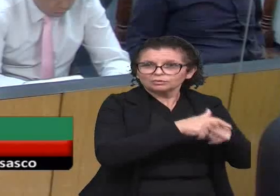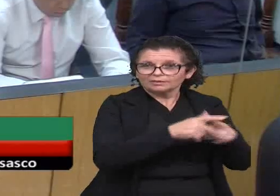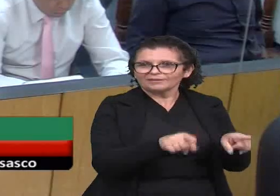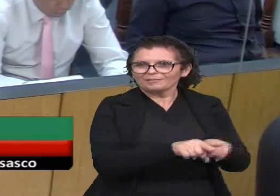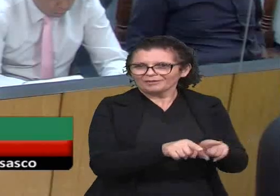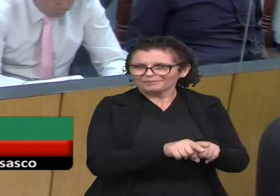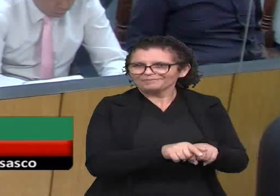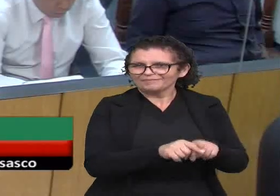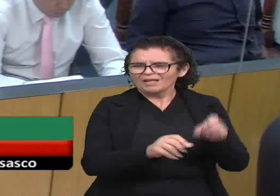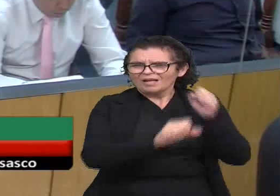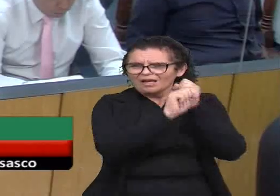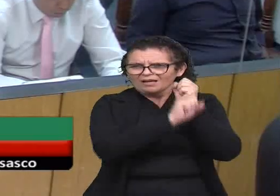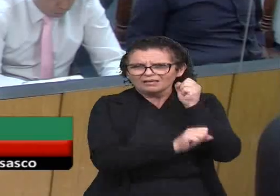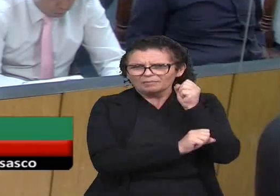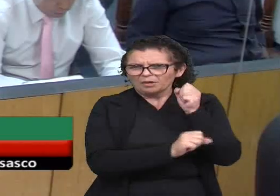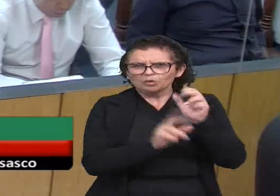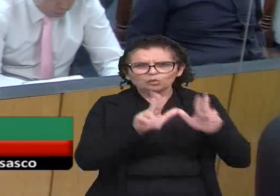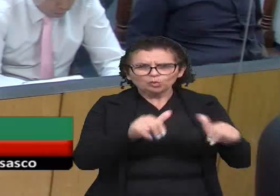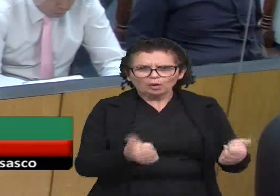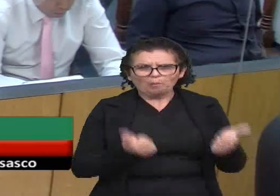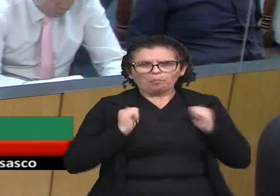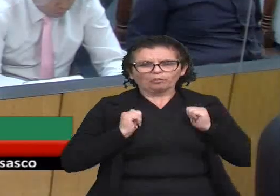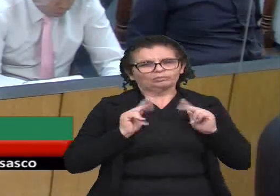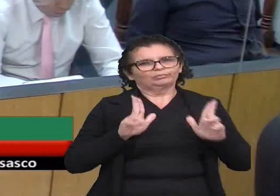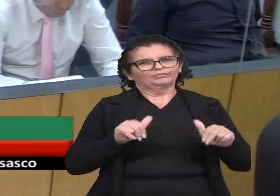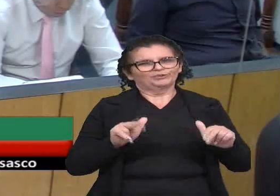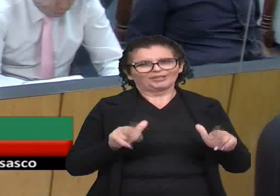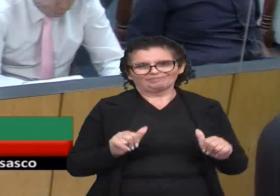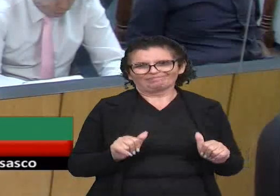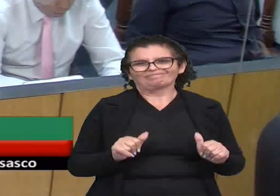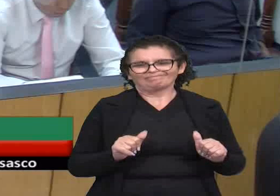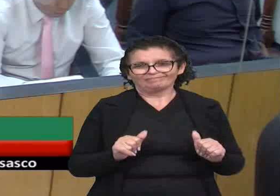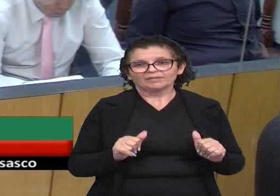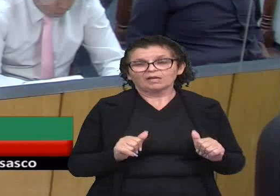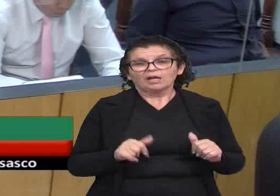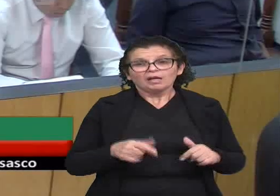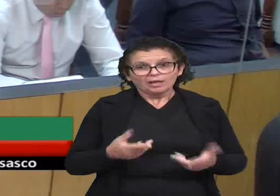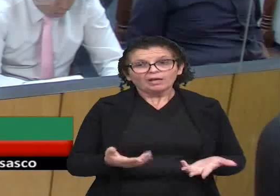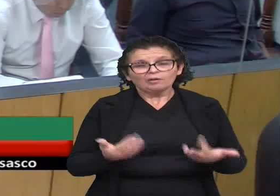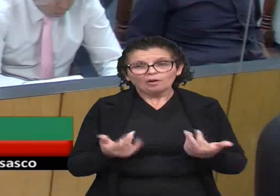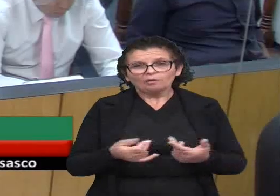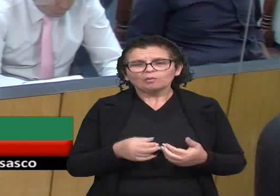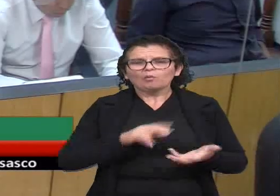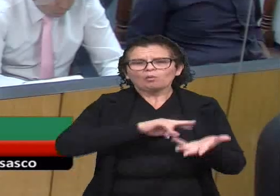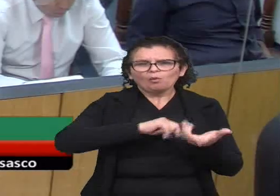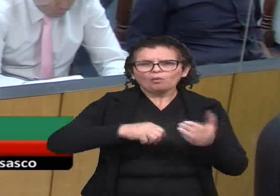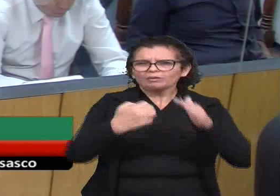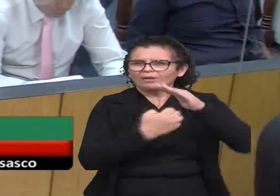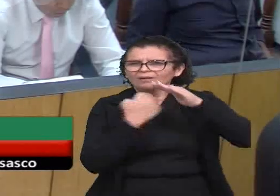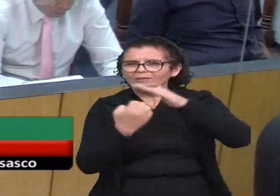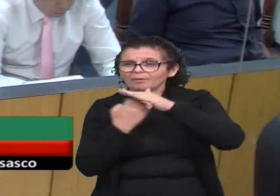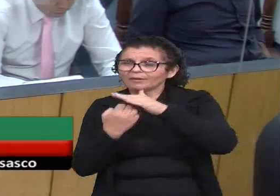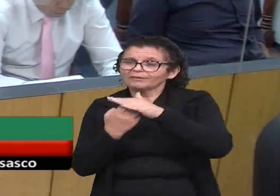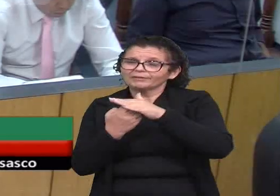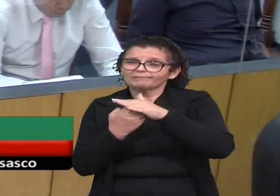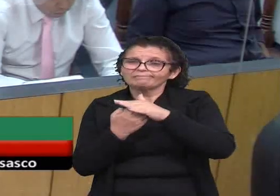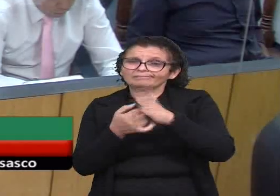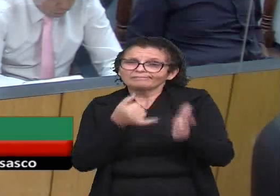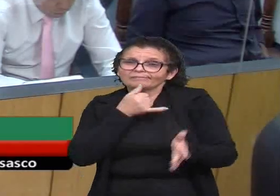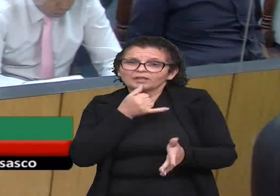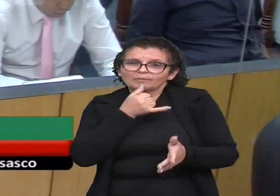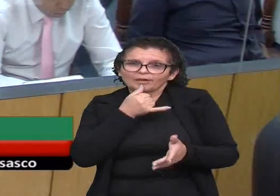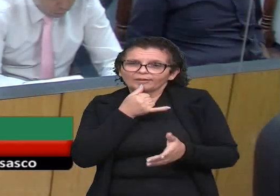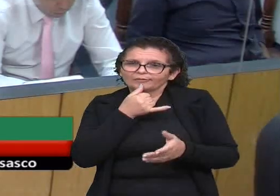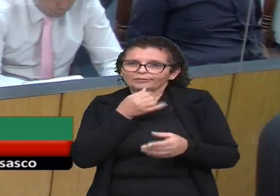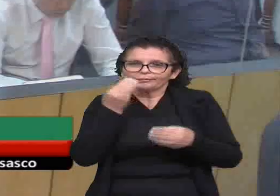a Sabesp nunca se omitiu e serve como exemplo aqui nessa casa, como muitas outras empresas que, infelizmente,